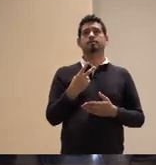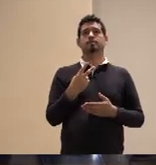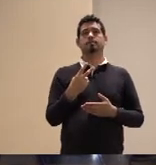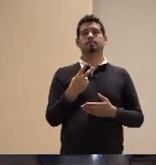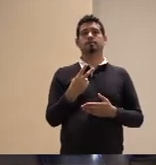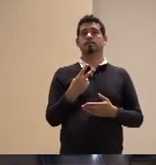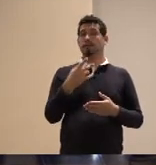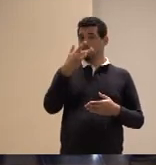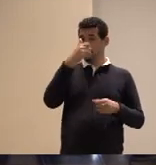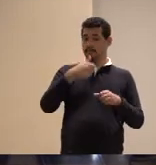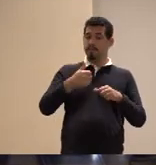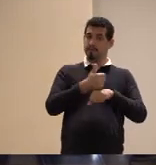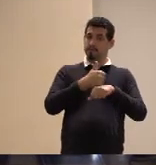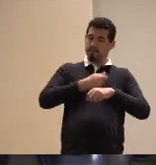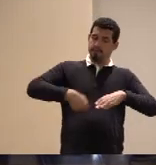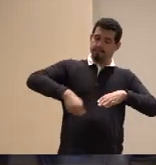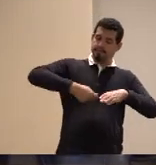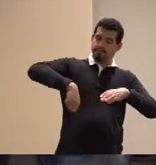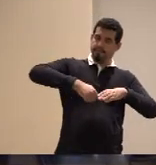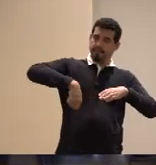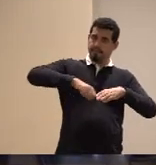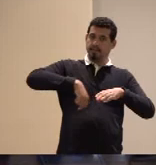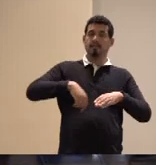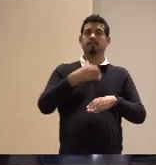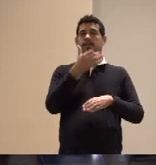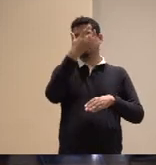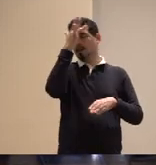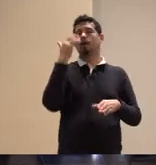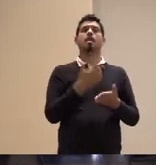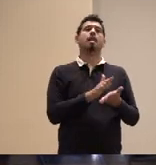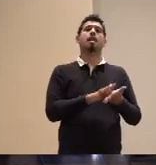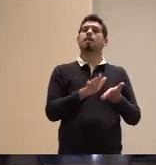duas cozinheiras e mais 6 serviços gerais.